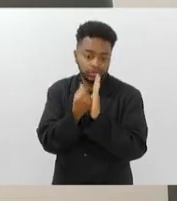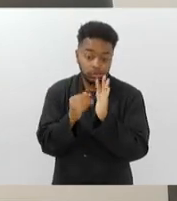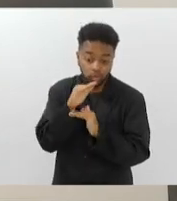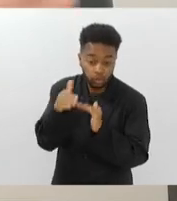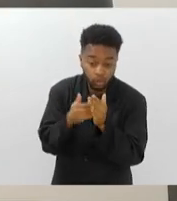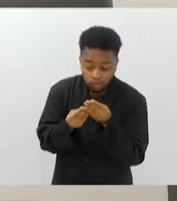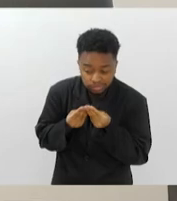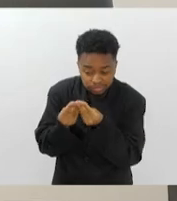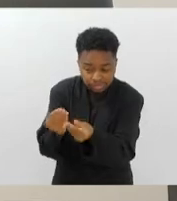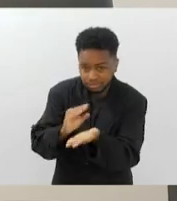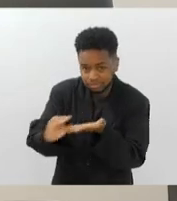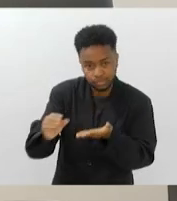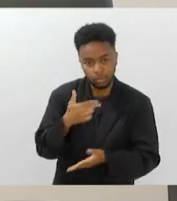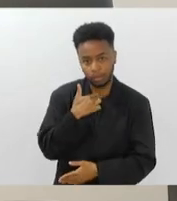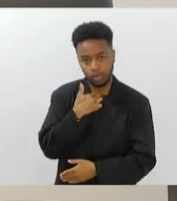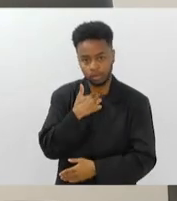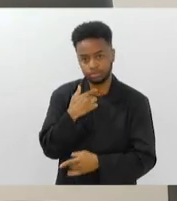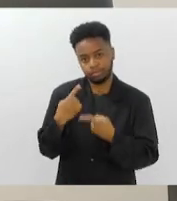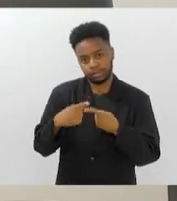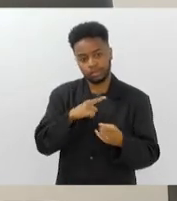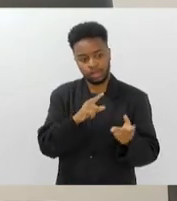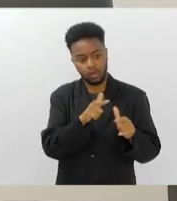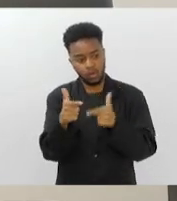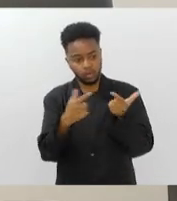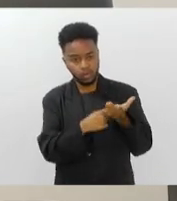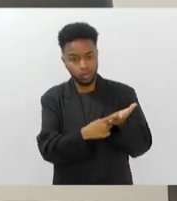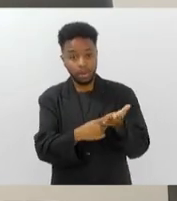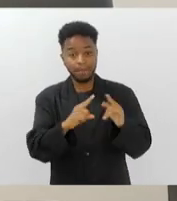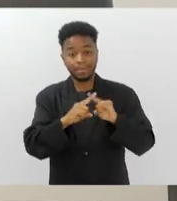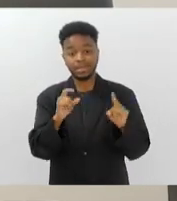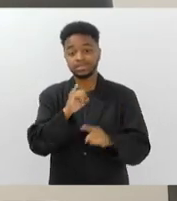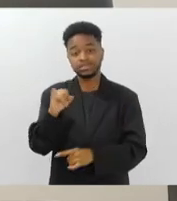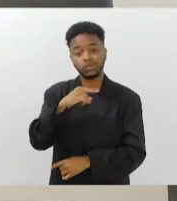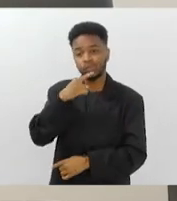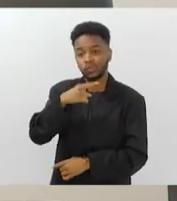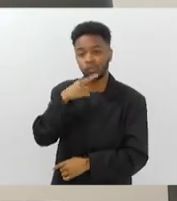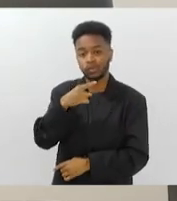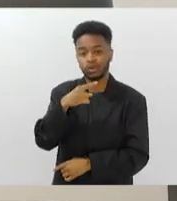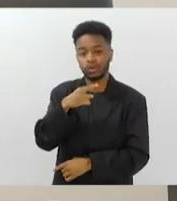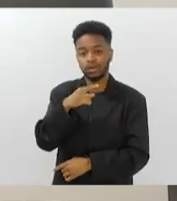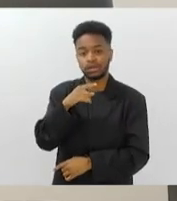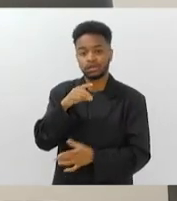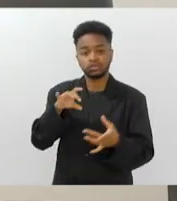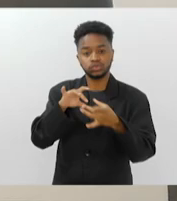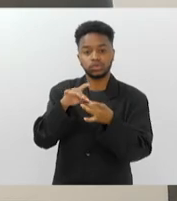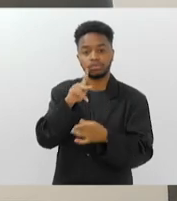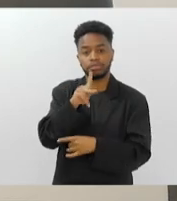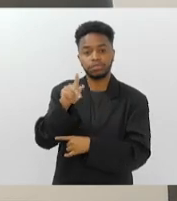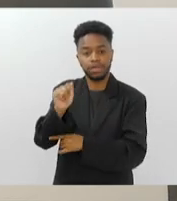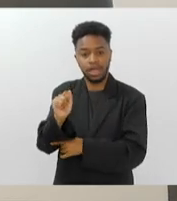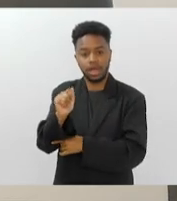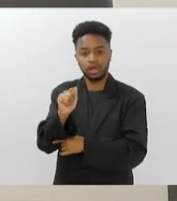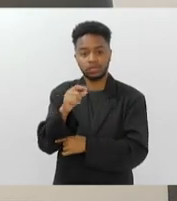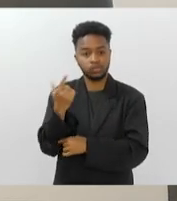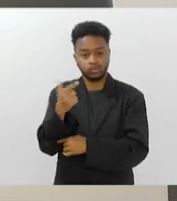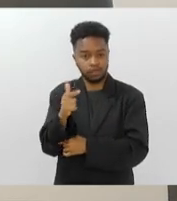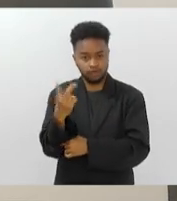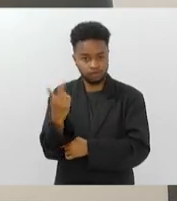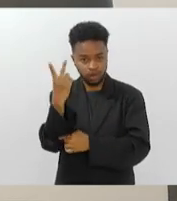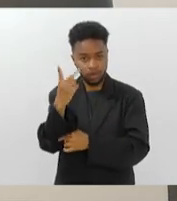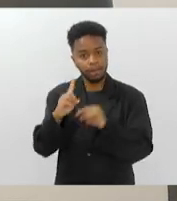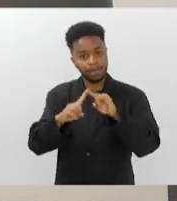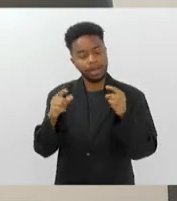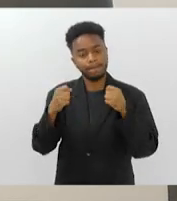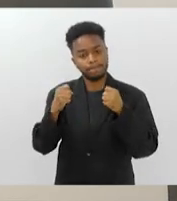tem outros compromissos mas acho que já que a gente não consegue identificar no PPA esse valor a gente pode fazer essa ação